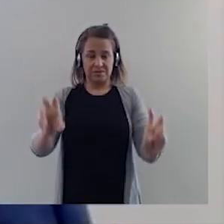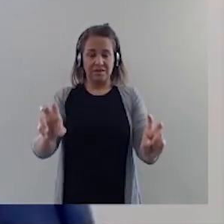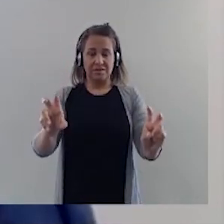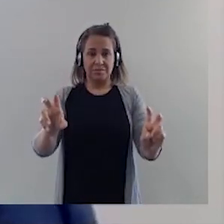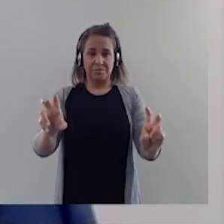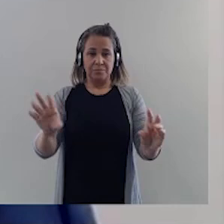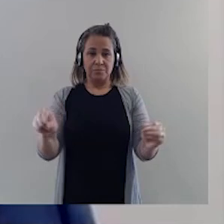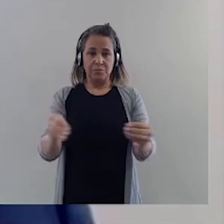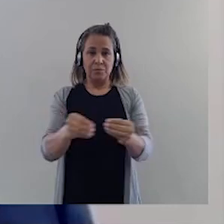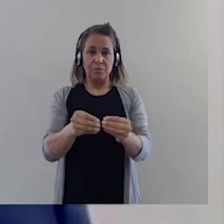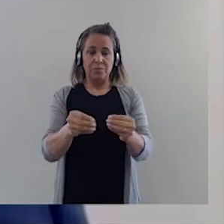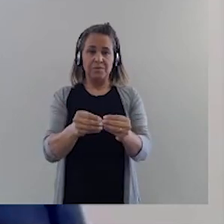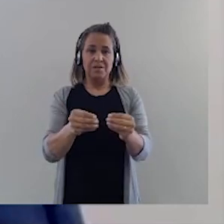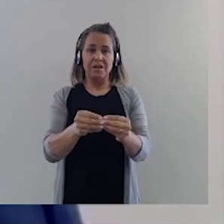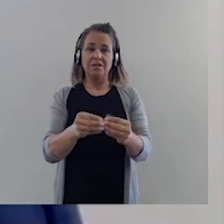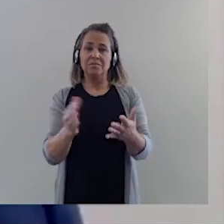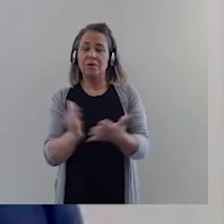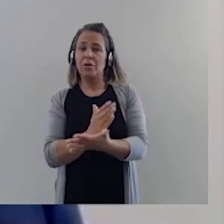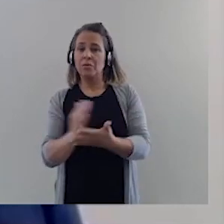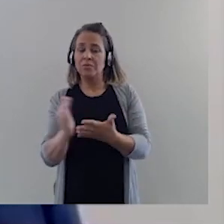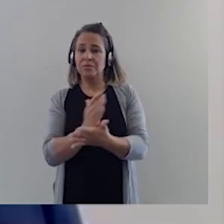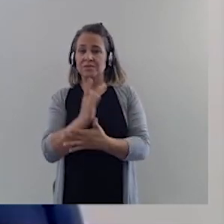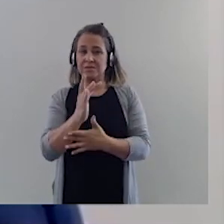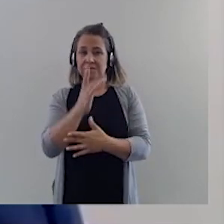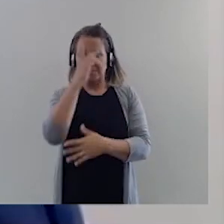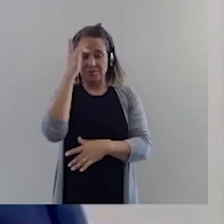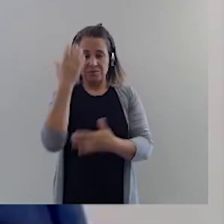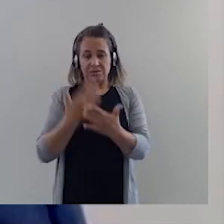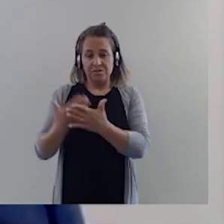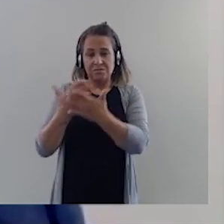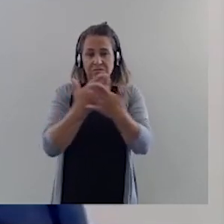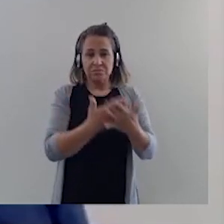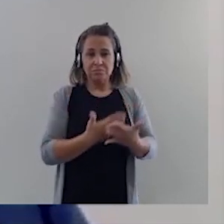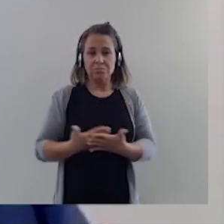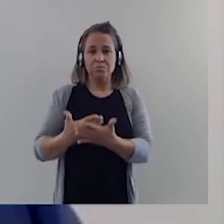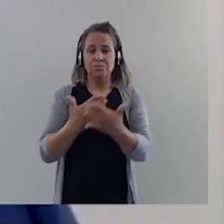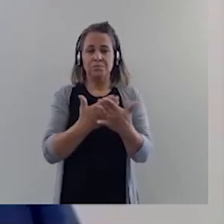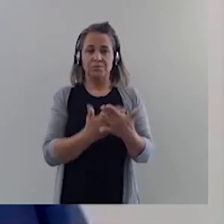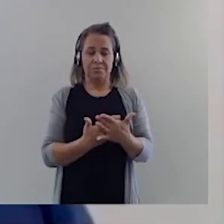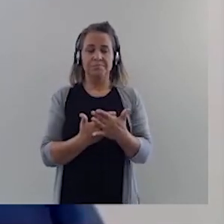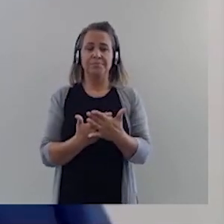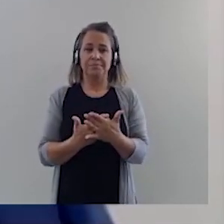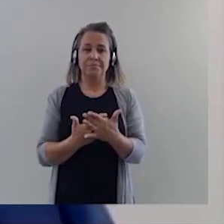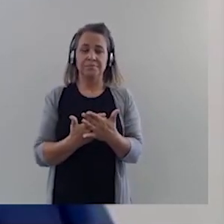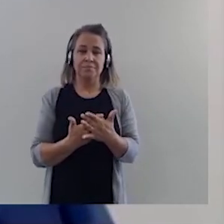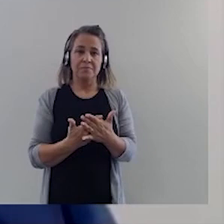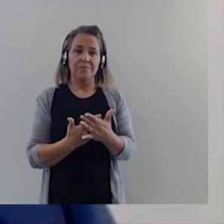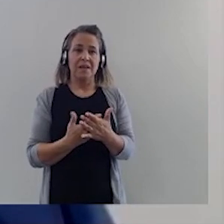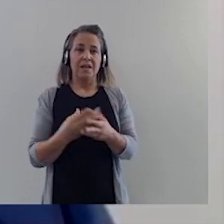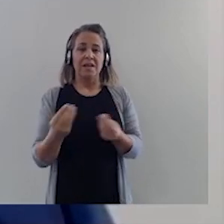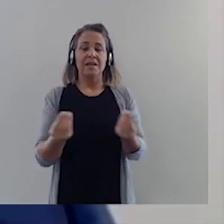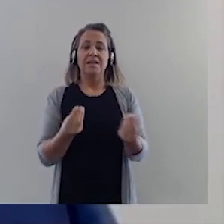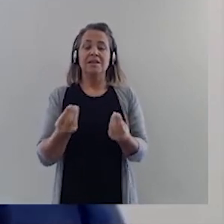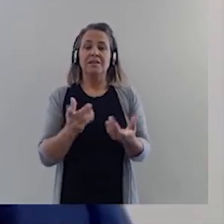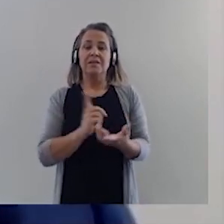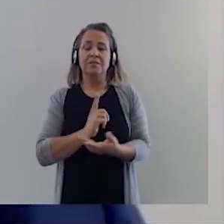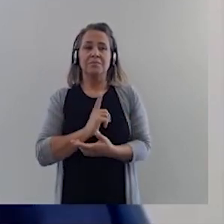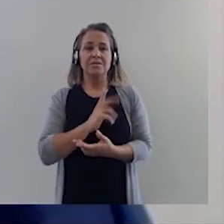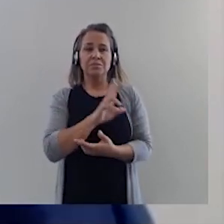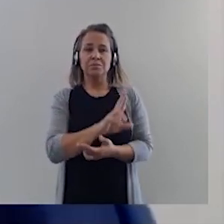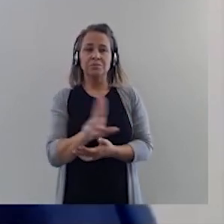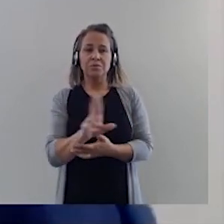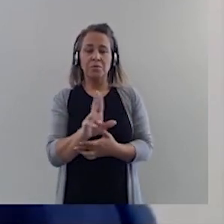cunhado por especialistas na área de tendências, né, funcionando como uma espécie